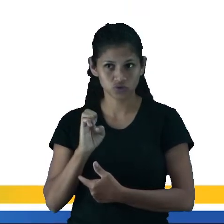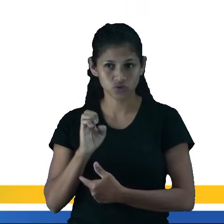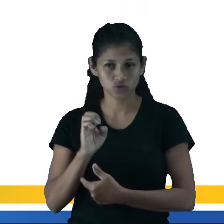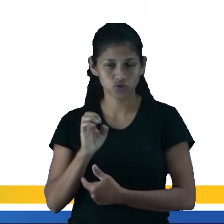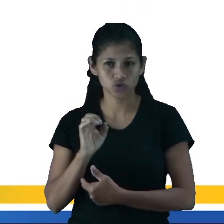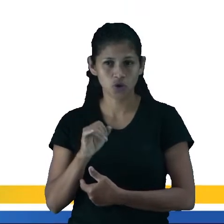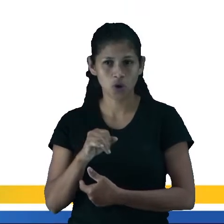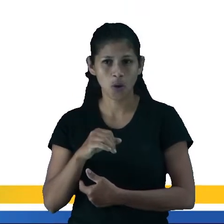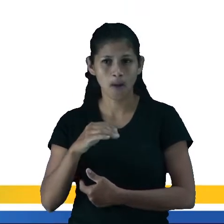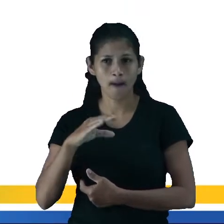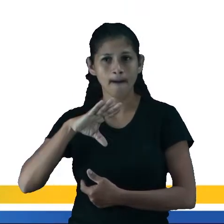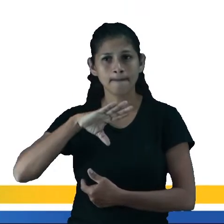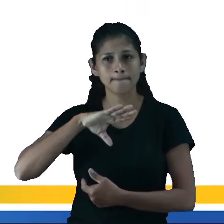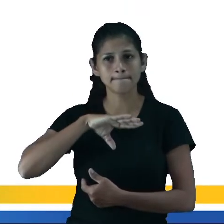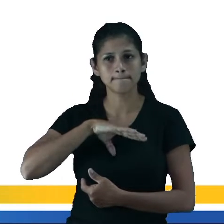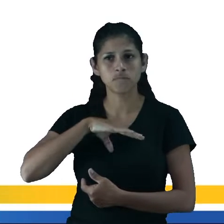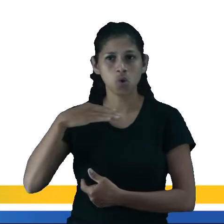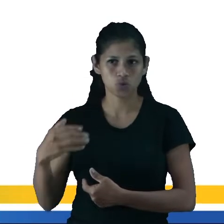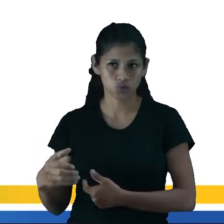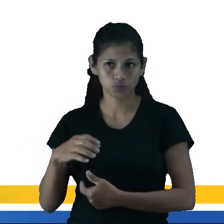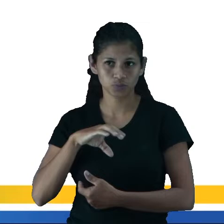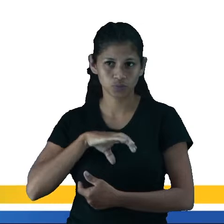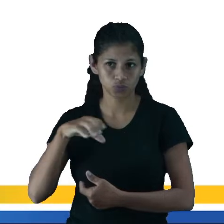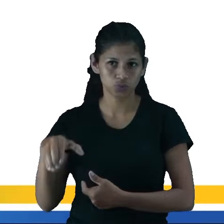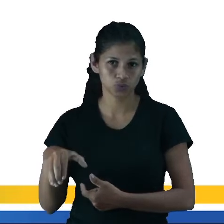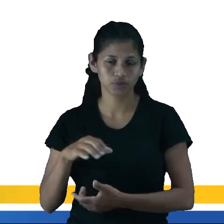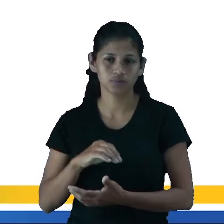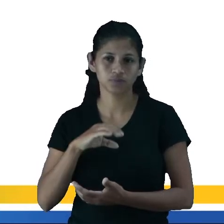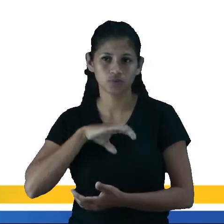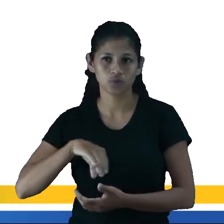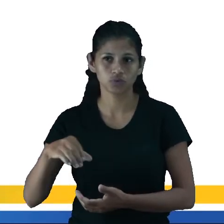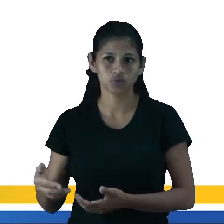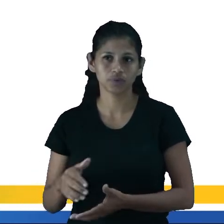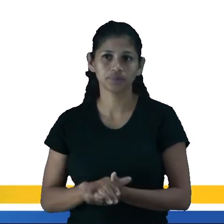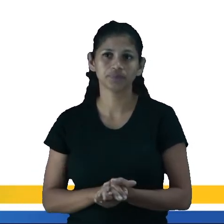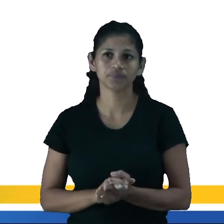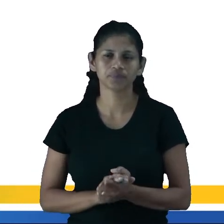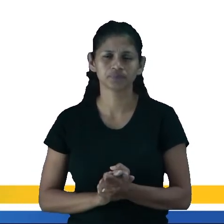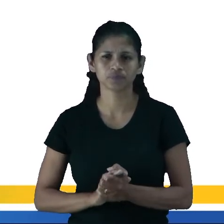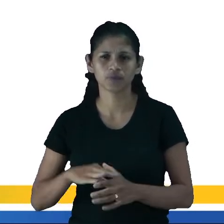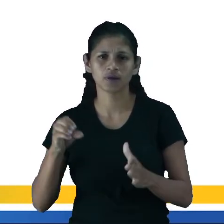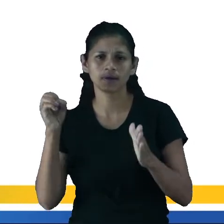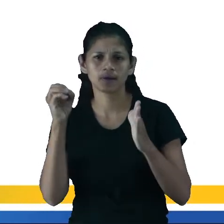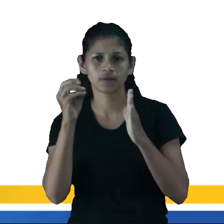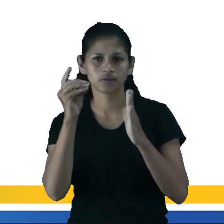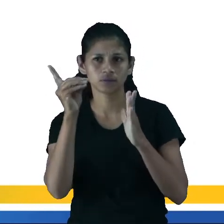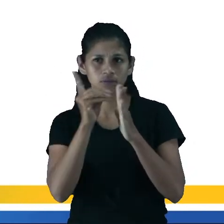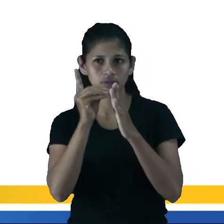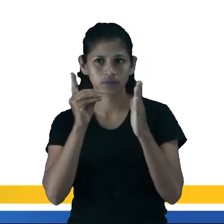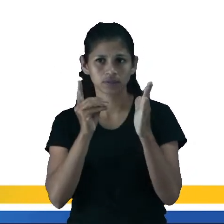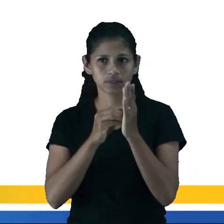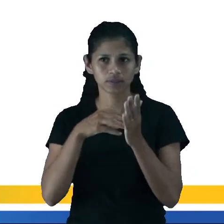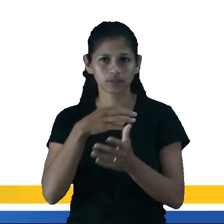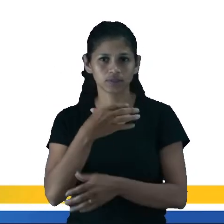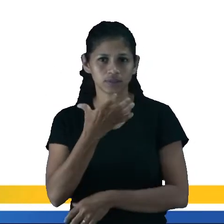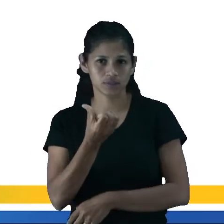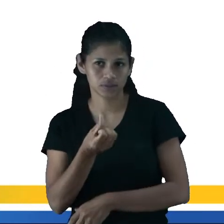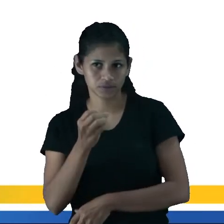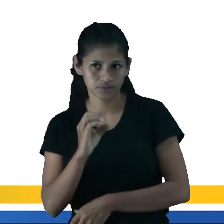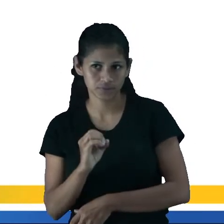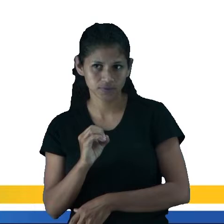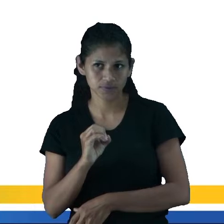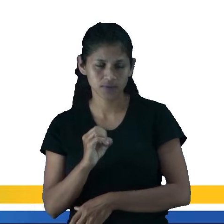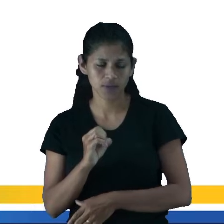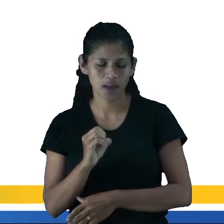exposição. Na década de 60, mais vias comerciais